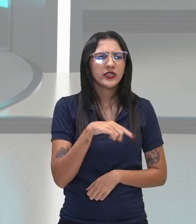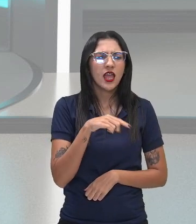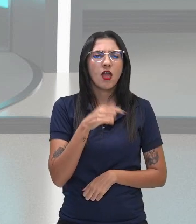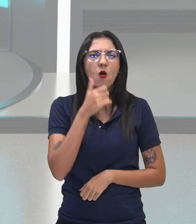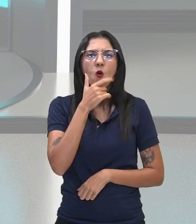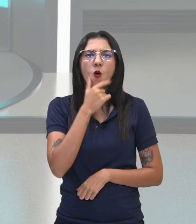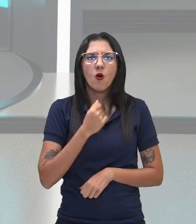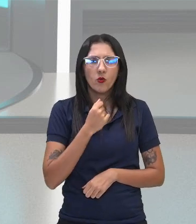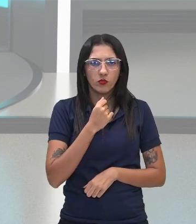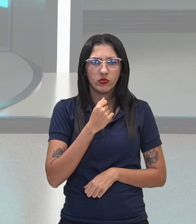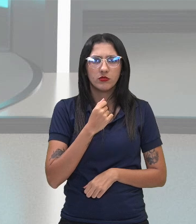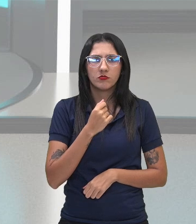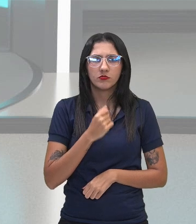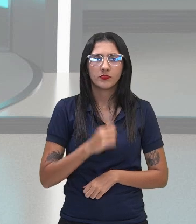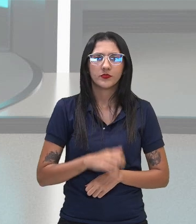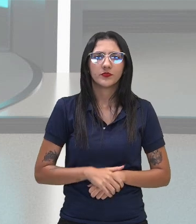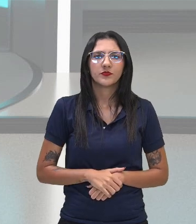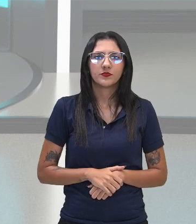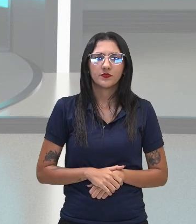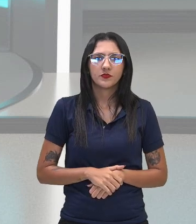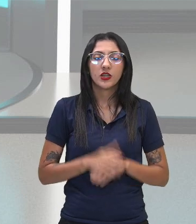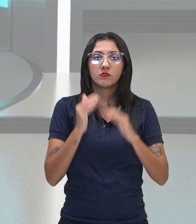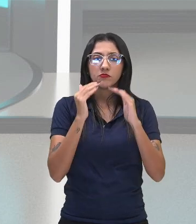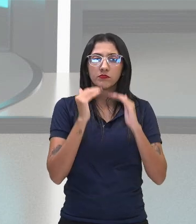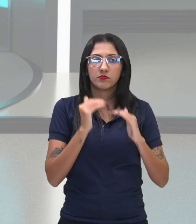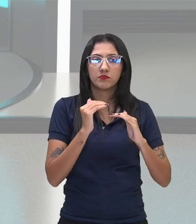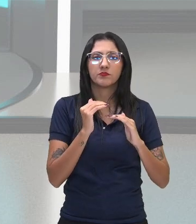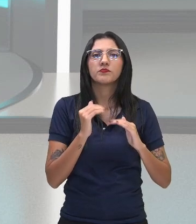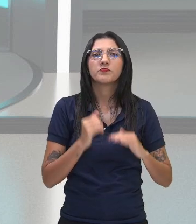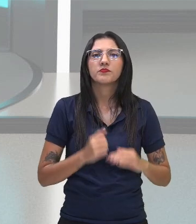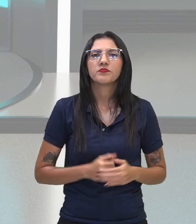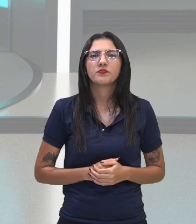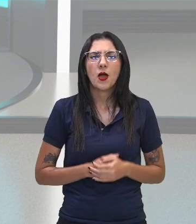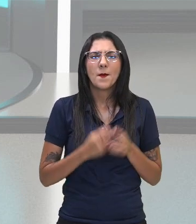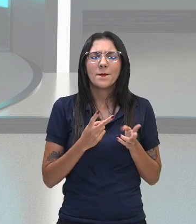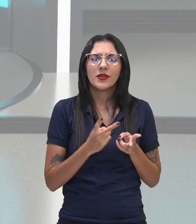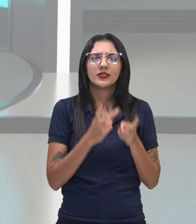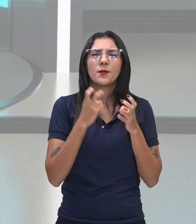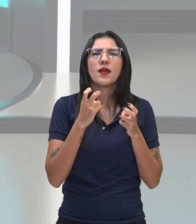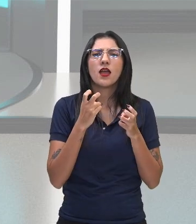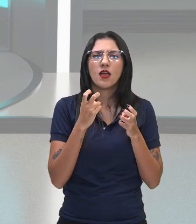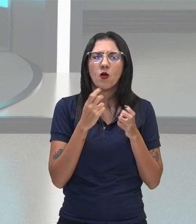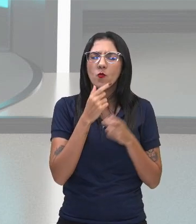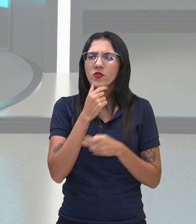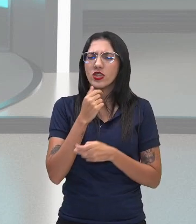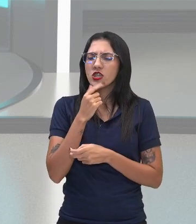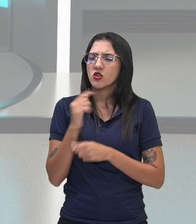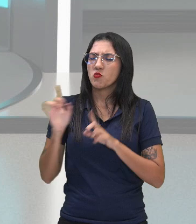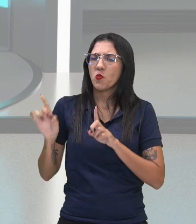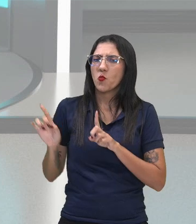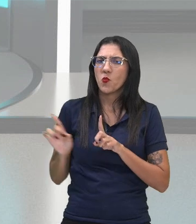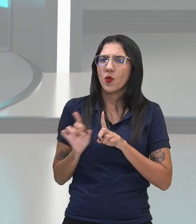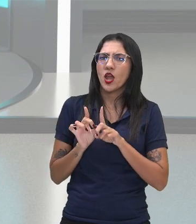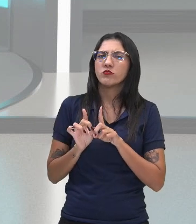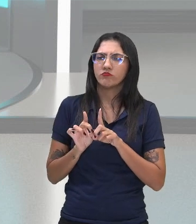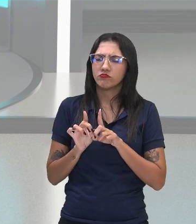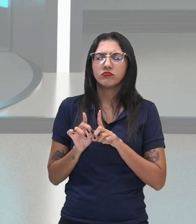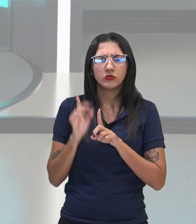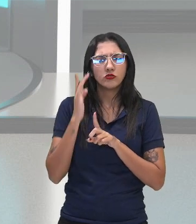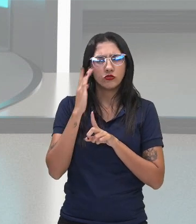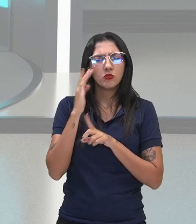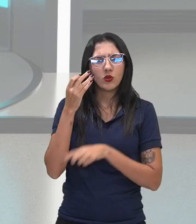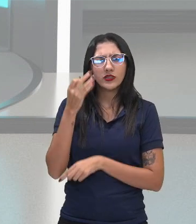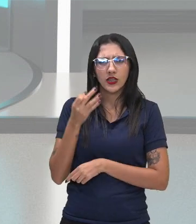Conteve-se. Notou que os meninos estavam perto, com certeza iam